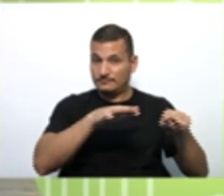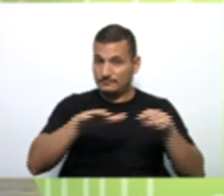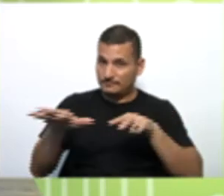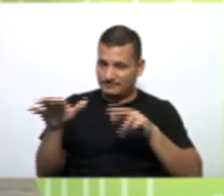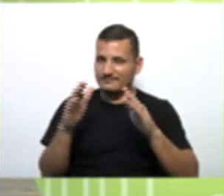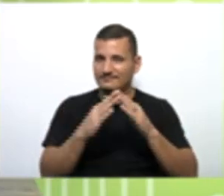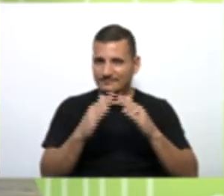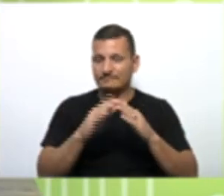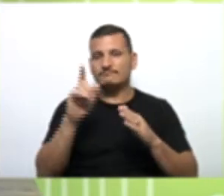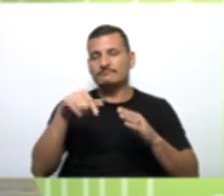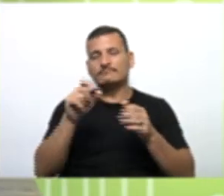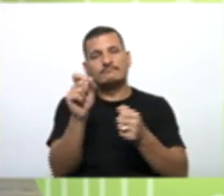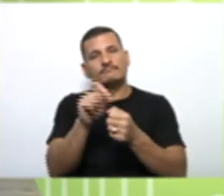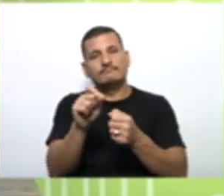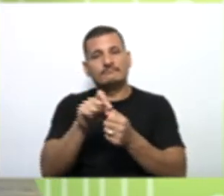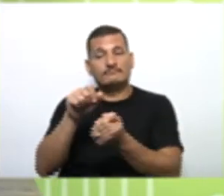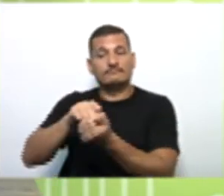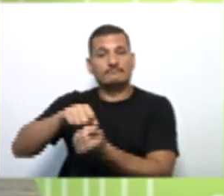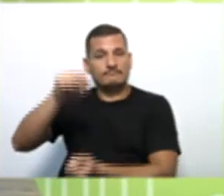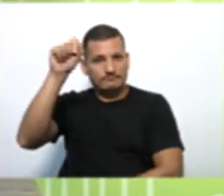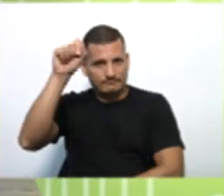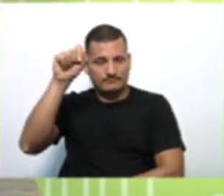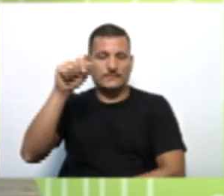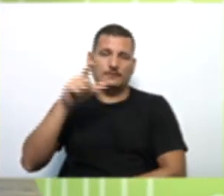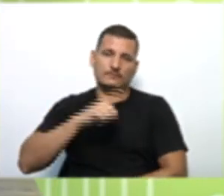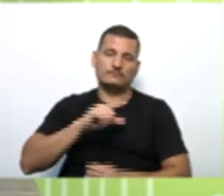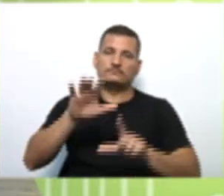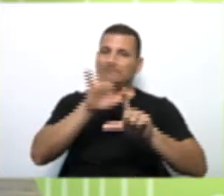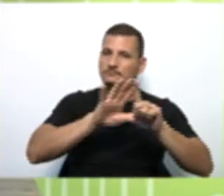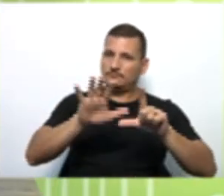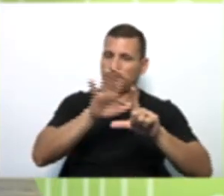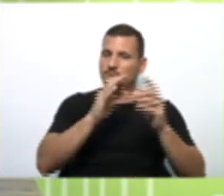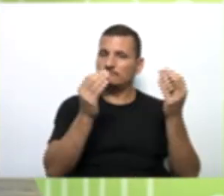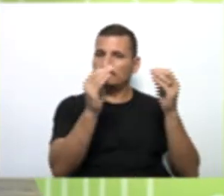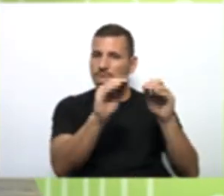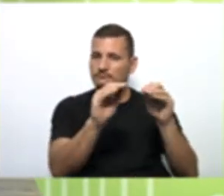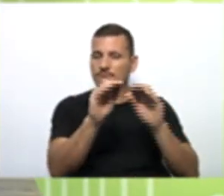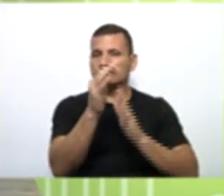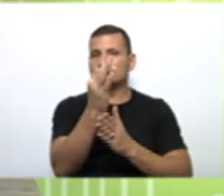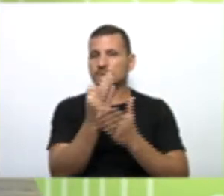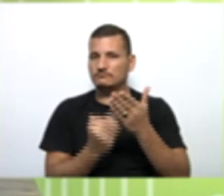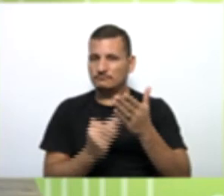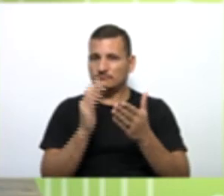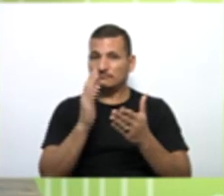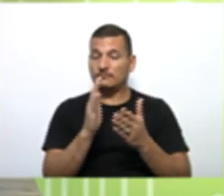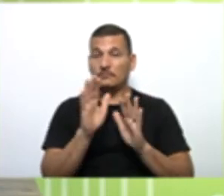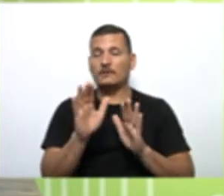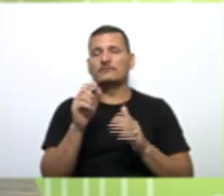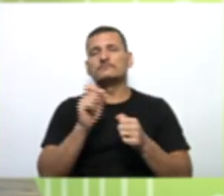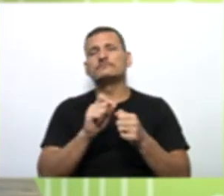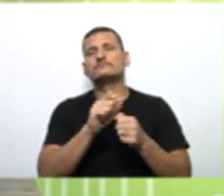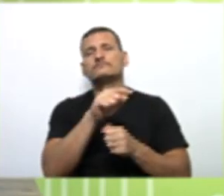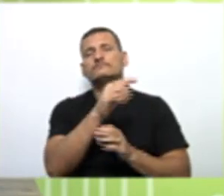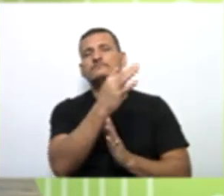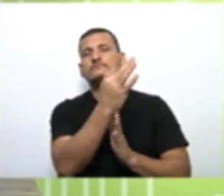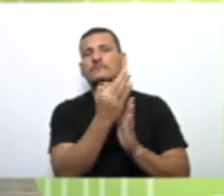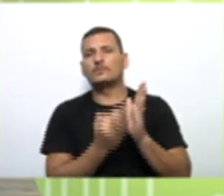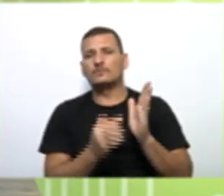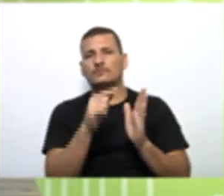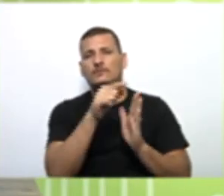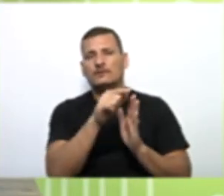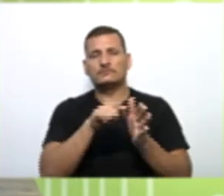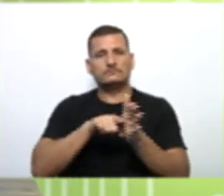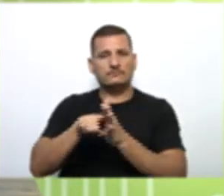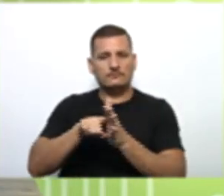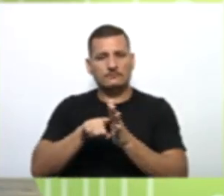um banner a partir de um formulário que está disponível no ambiente. Mas para a gente fazer esse formulário de pesquisa e